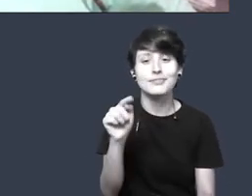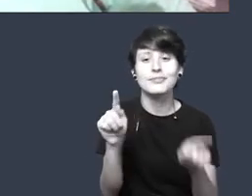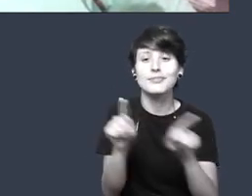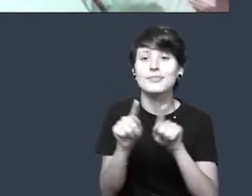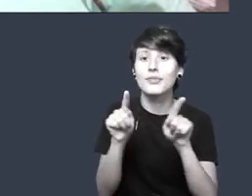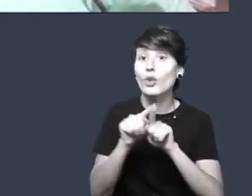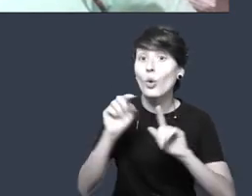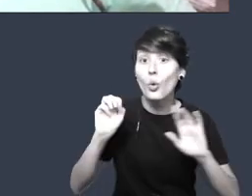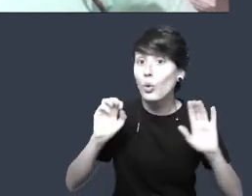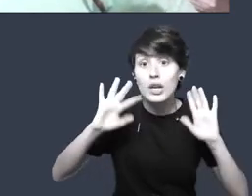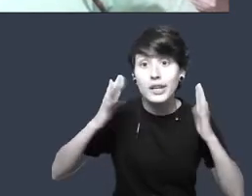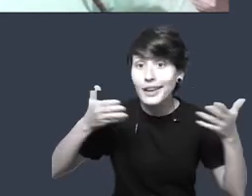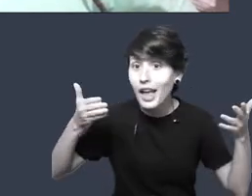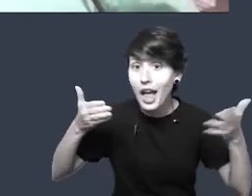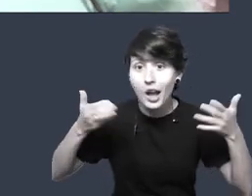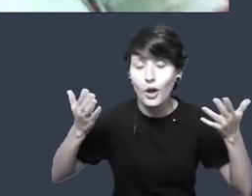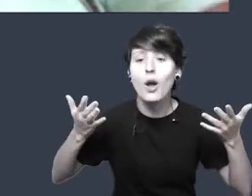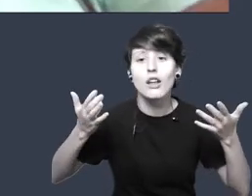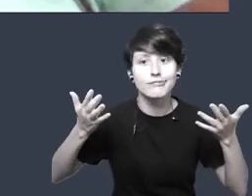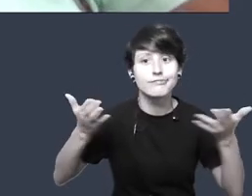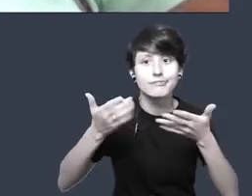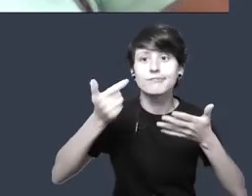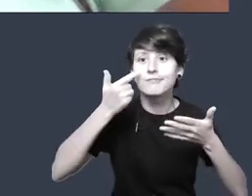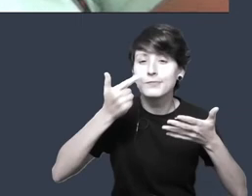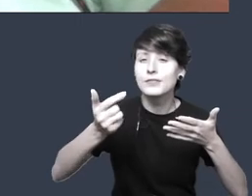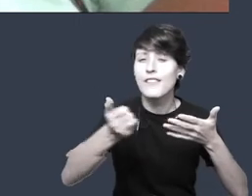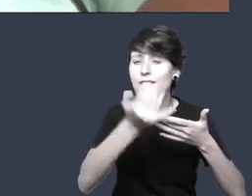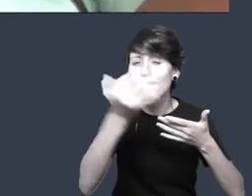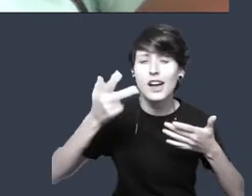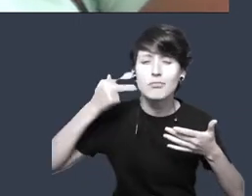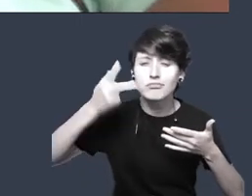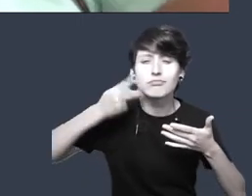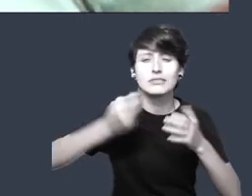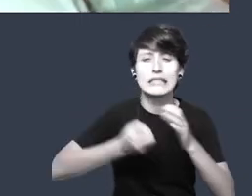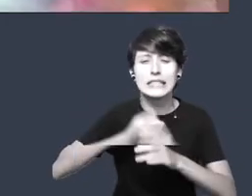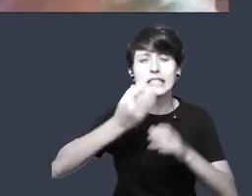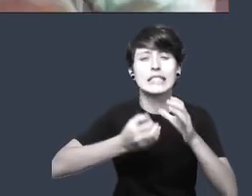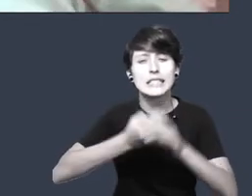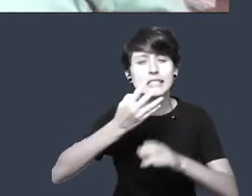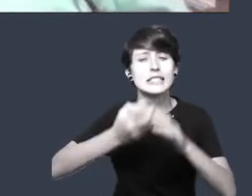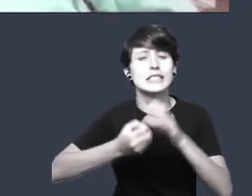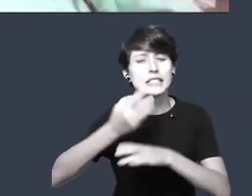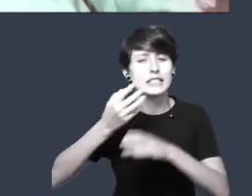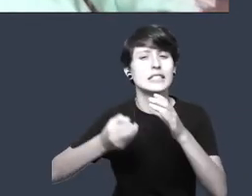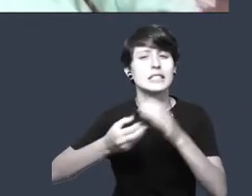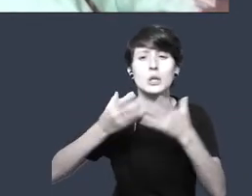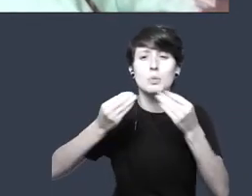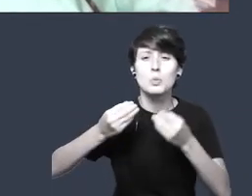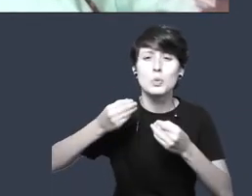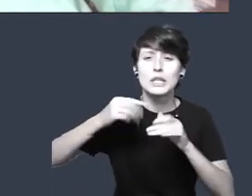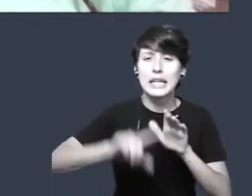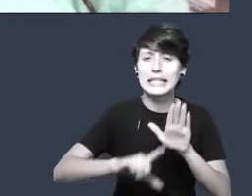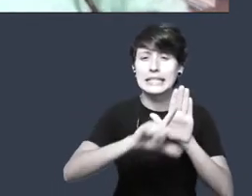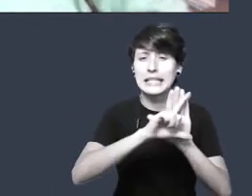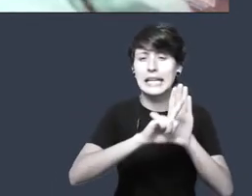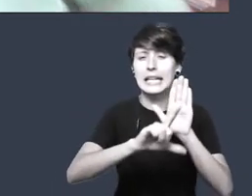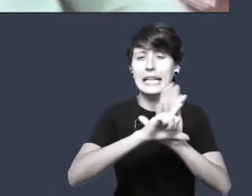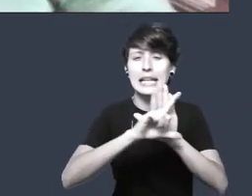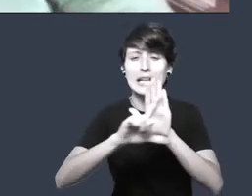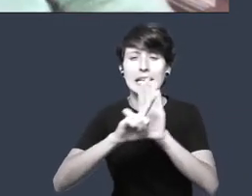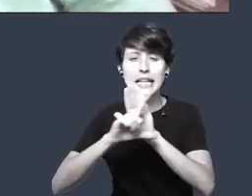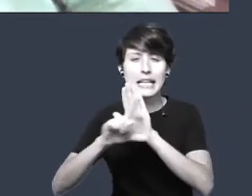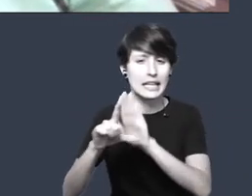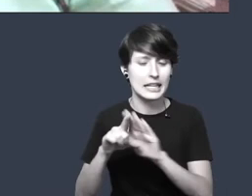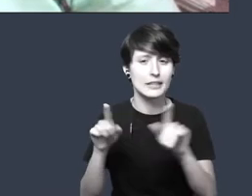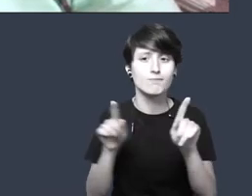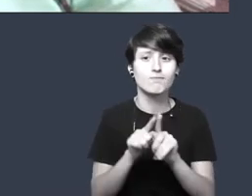Que está acontecendo agora? Agora você está vendo muitas políticas sendo criadas e muitas leis sendo criadas em cima disso, né?